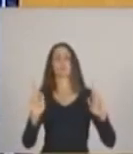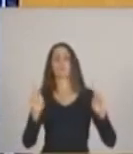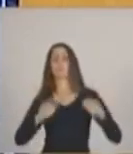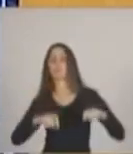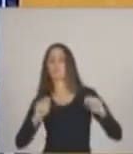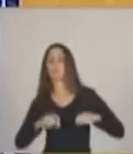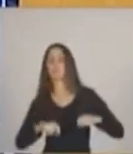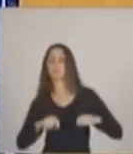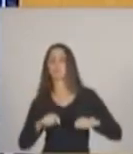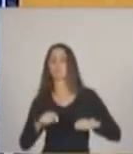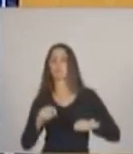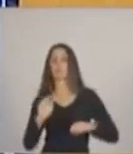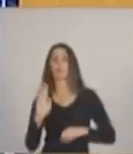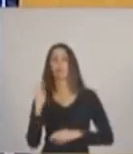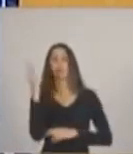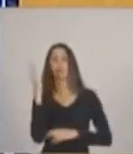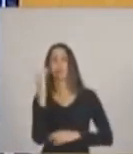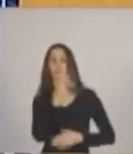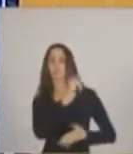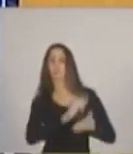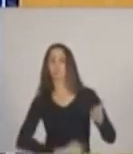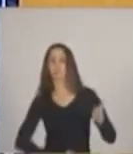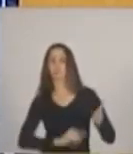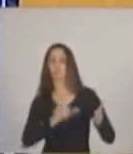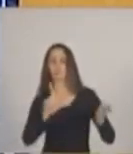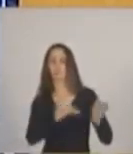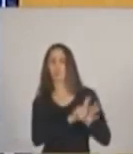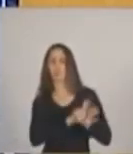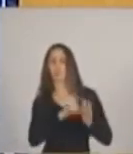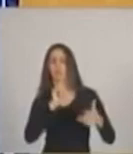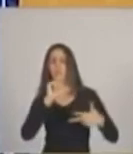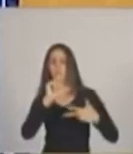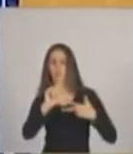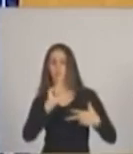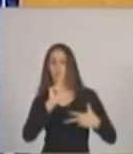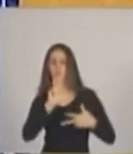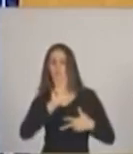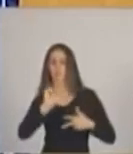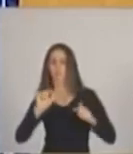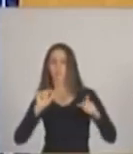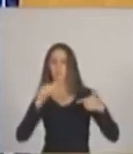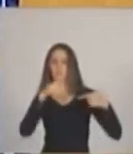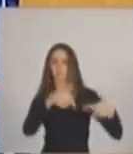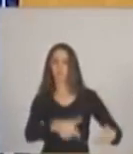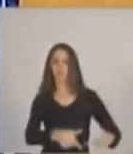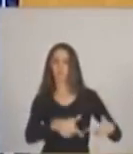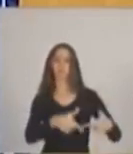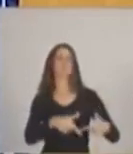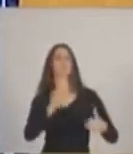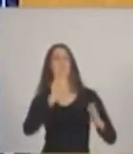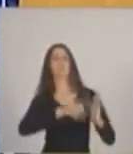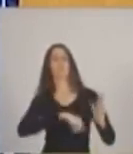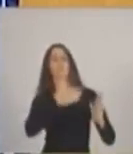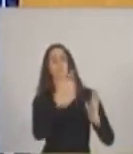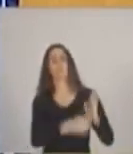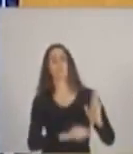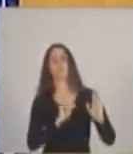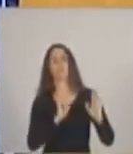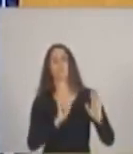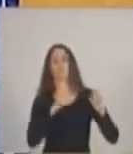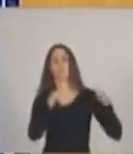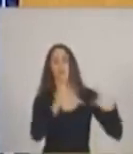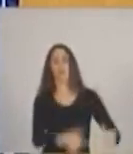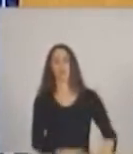possibilidade de que um decreto legislativo possa efetivamente revogar um ato